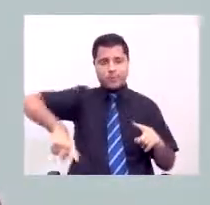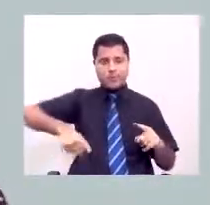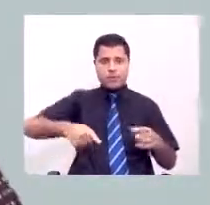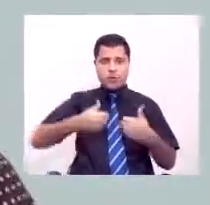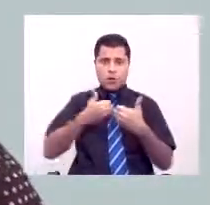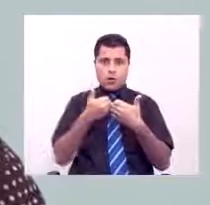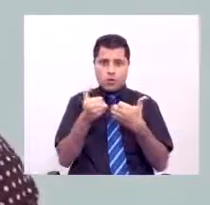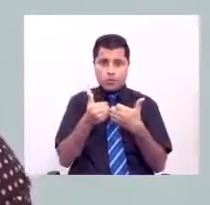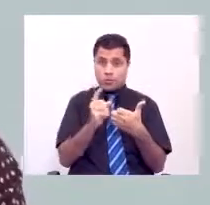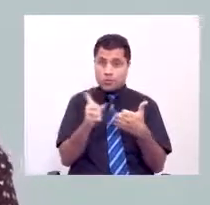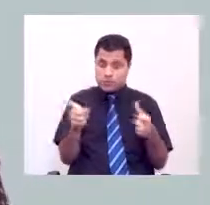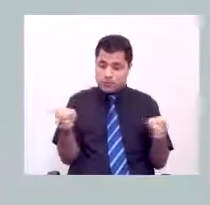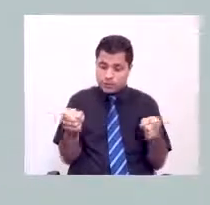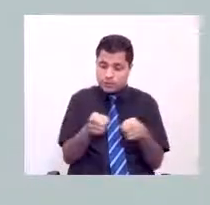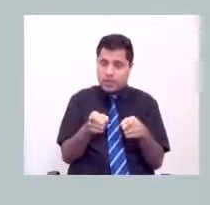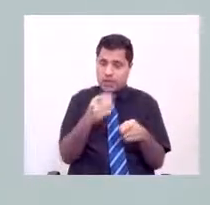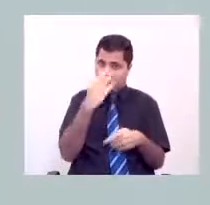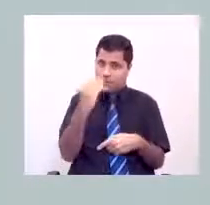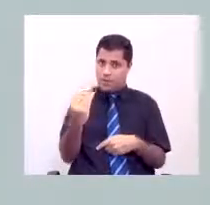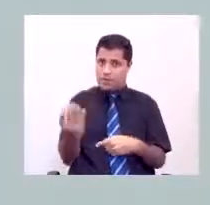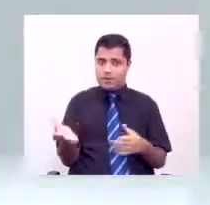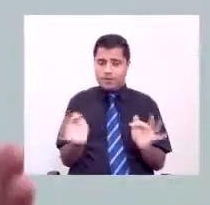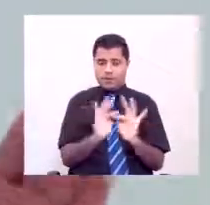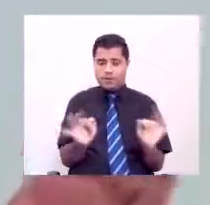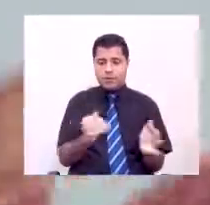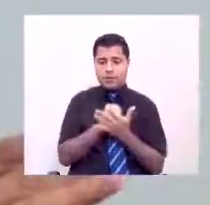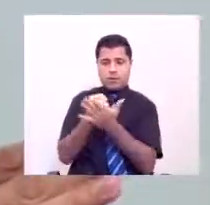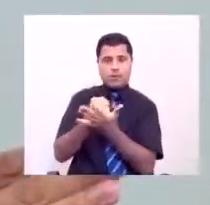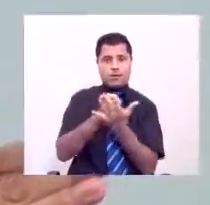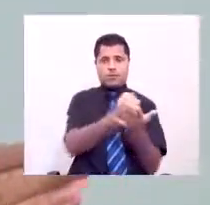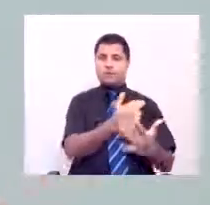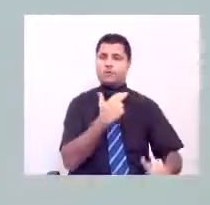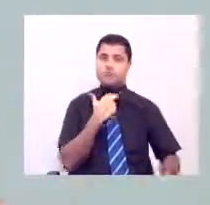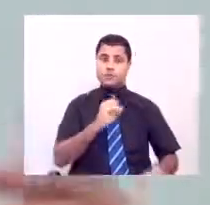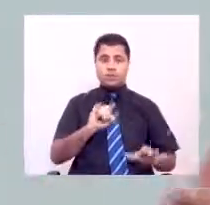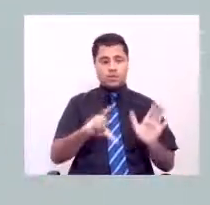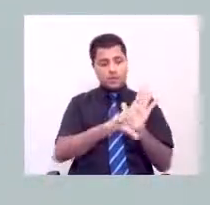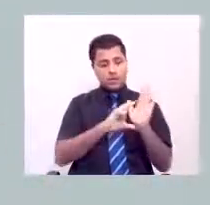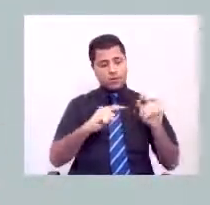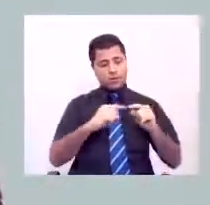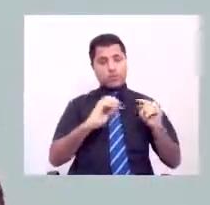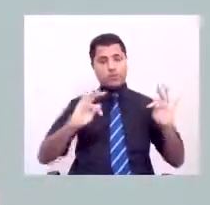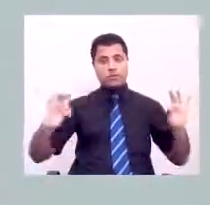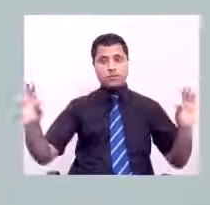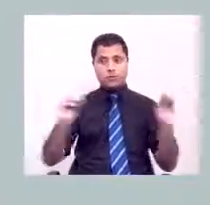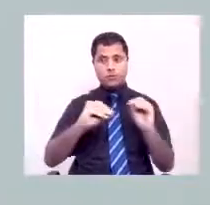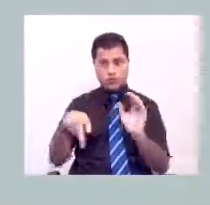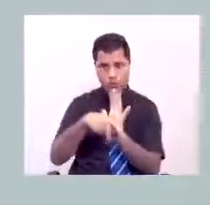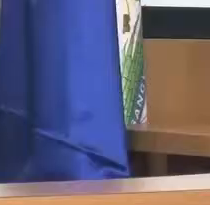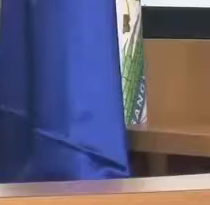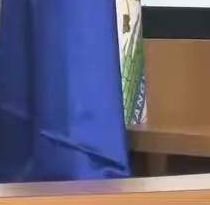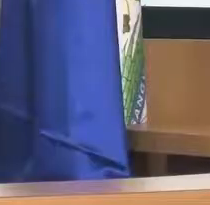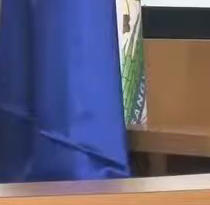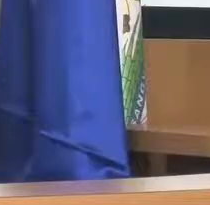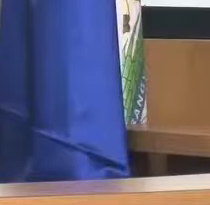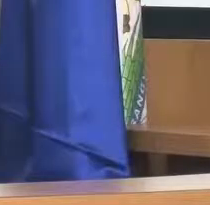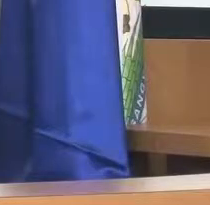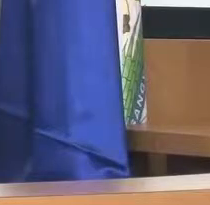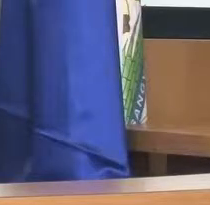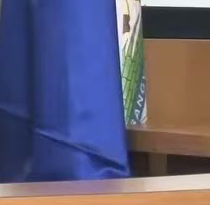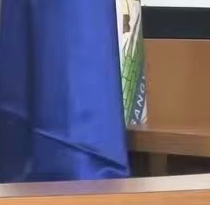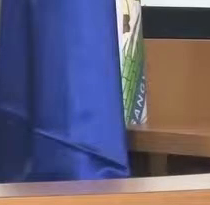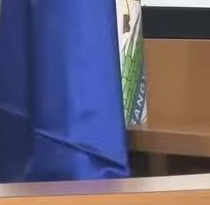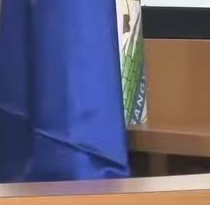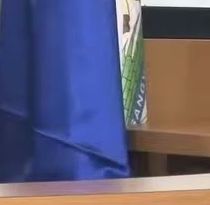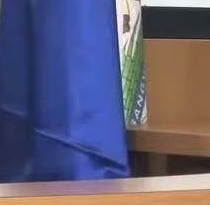não diz que exceto as vans da GRU Airport. Então, se a lei vale para todas as pessoas que não são da GRU, vale para a GRU também. Ainda no